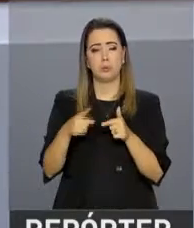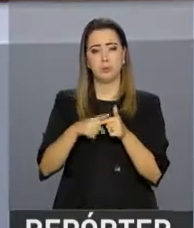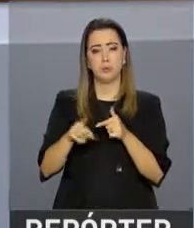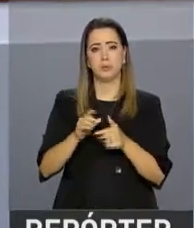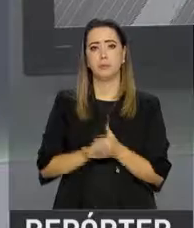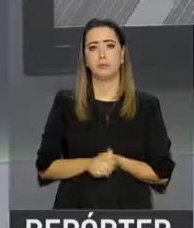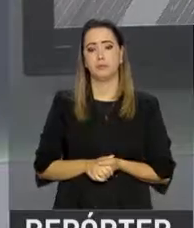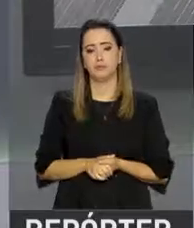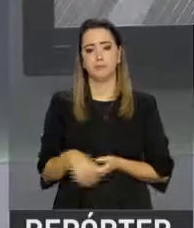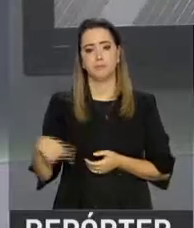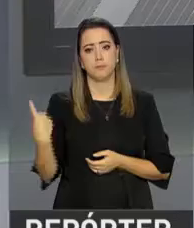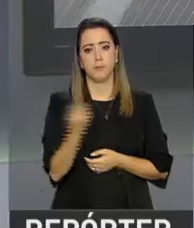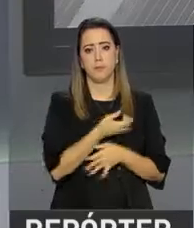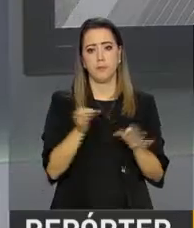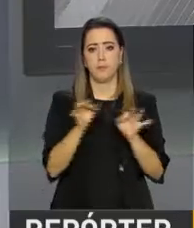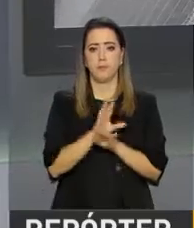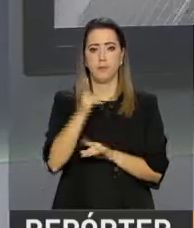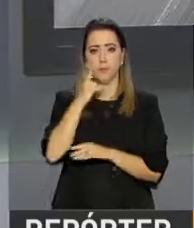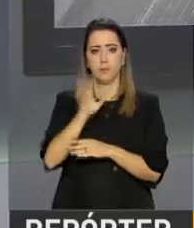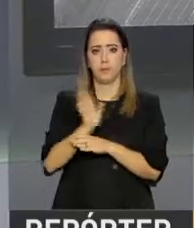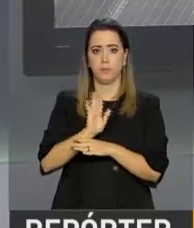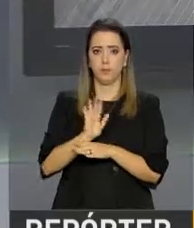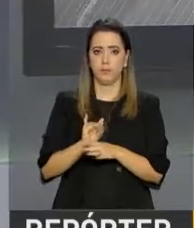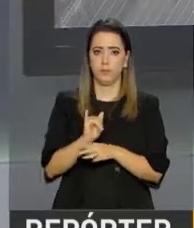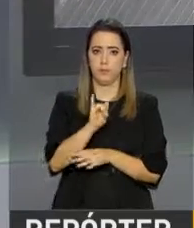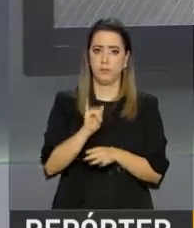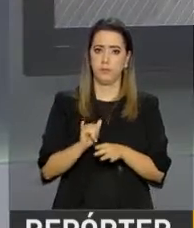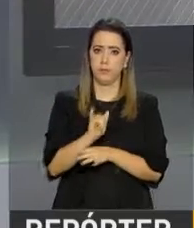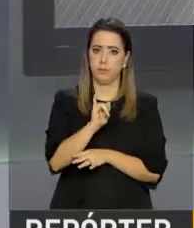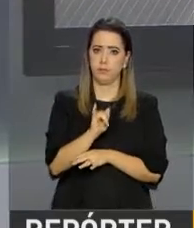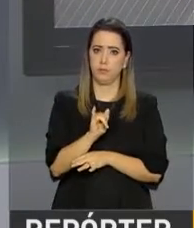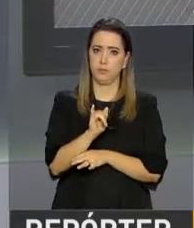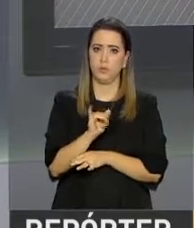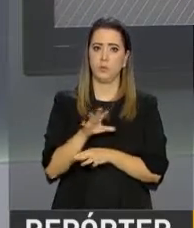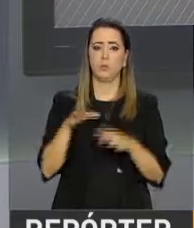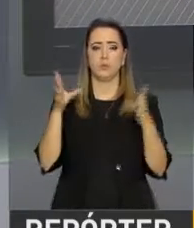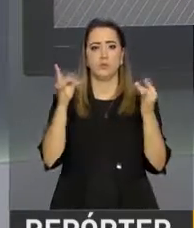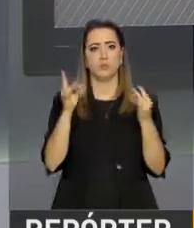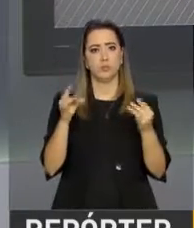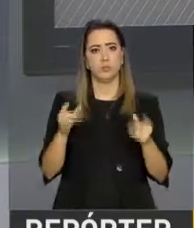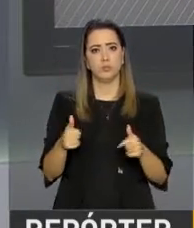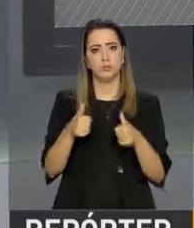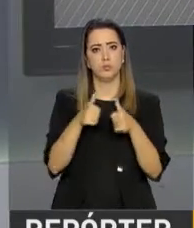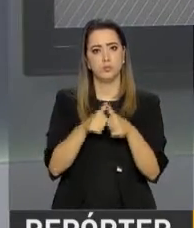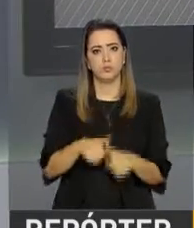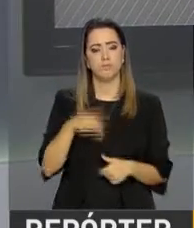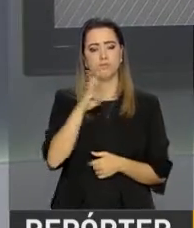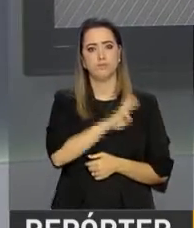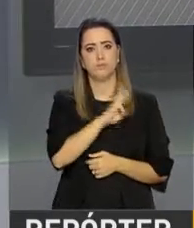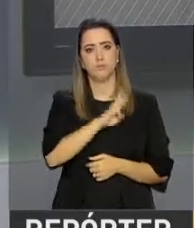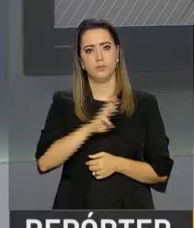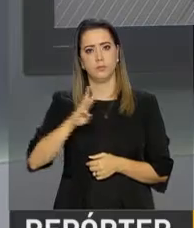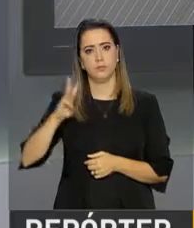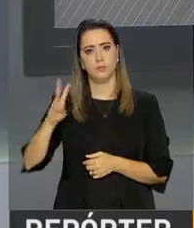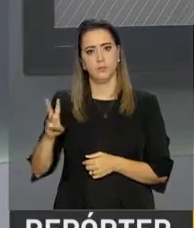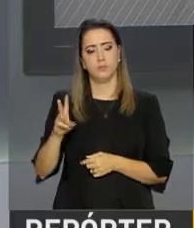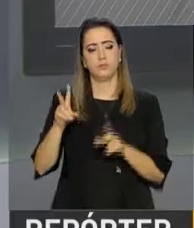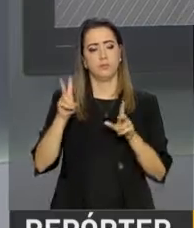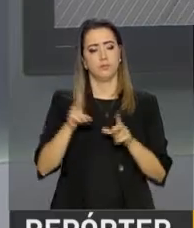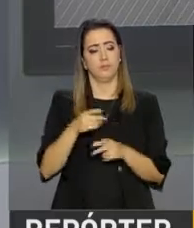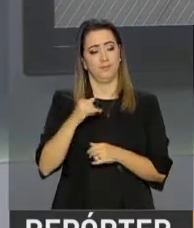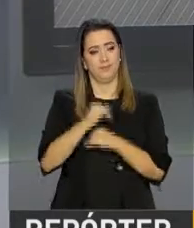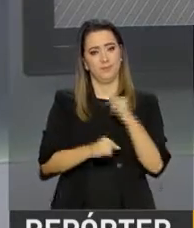colaterais. Nós ficamos por aqui. Você pode rever as reportagens no YouTube e toda a nossa programação também está na página